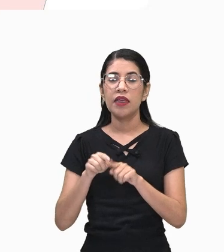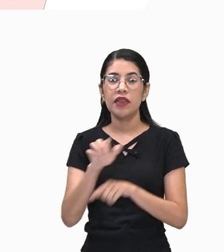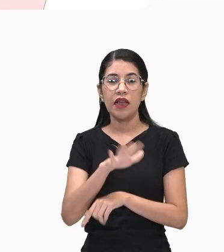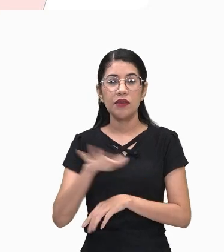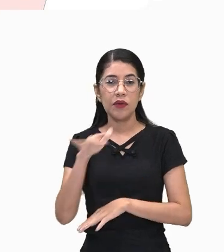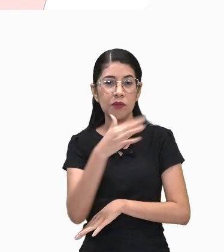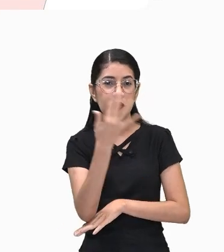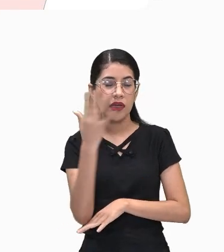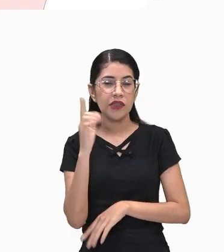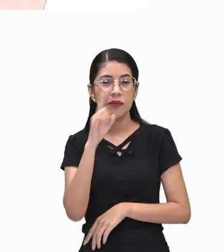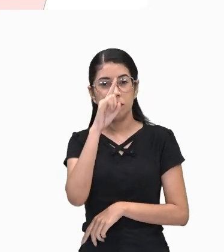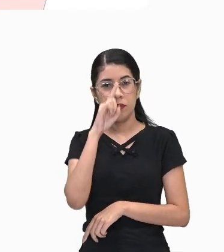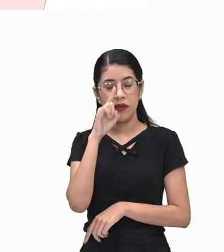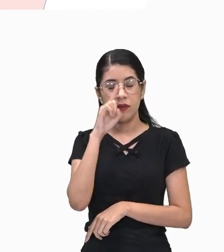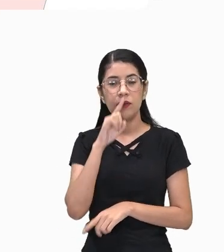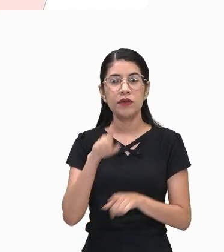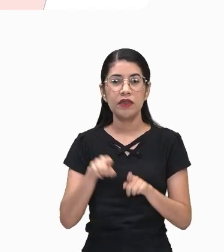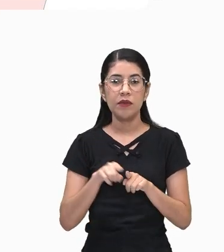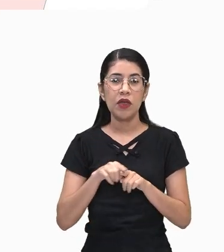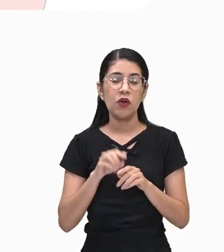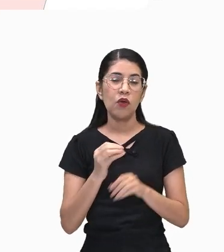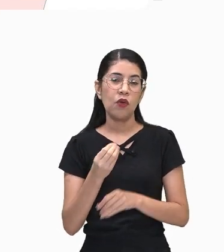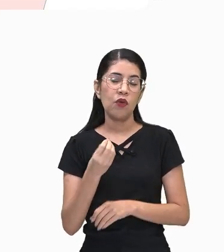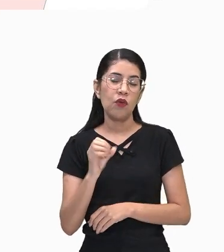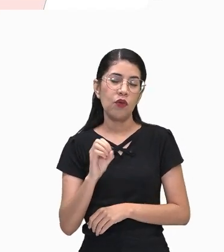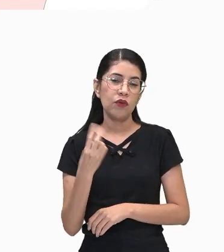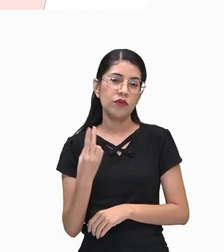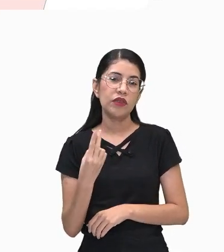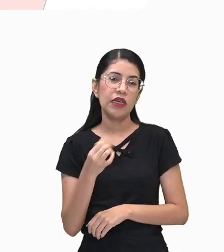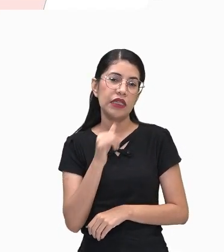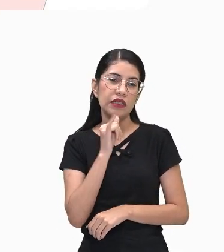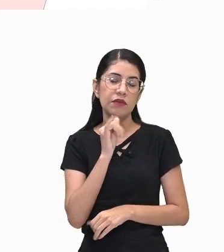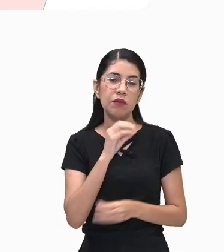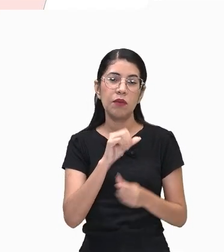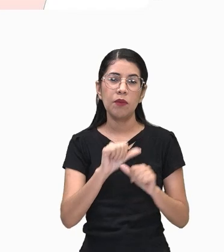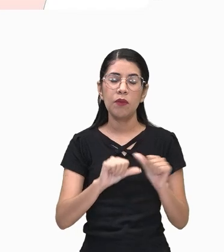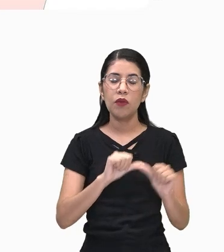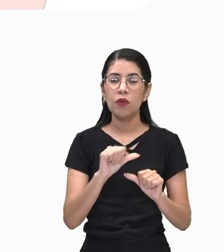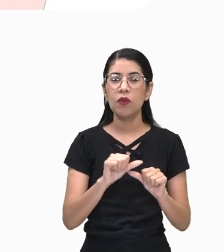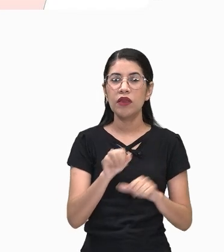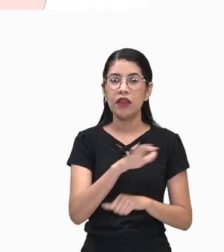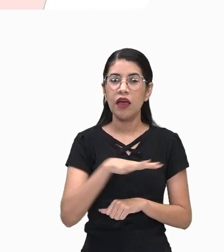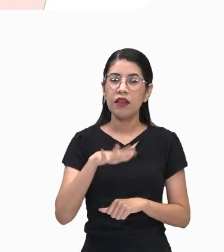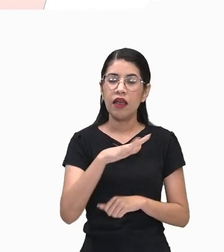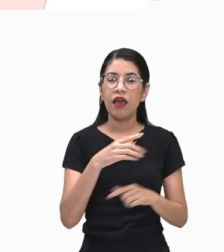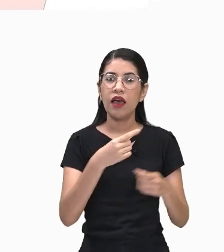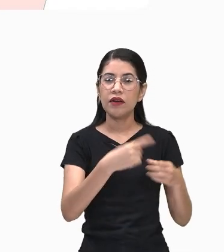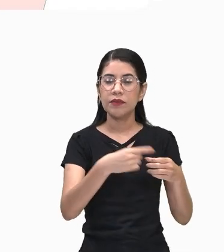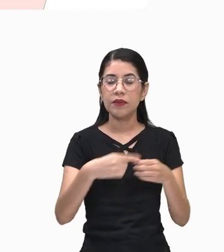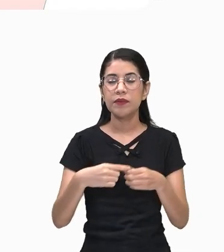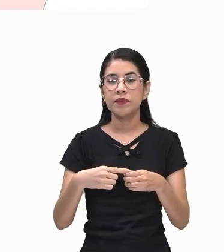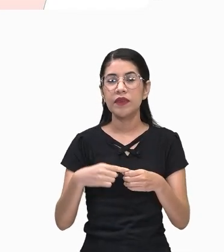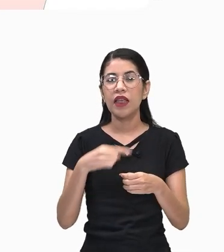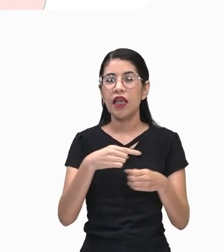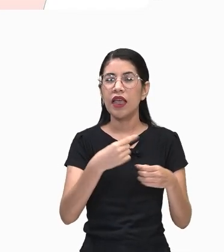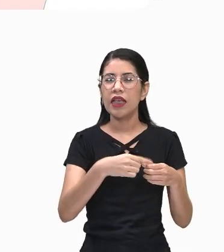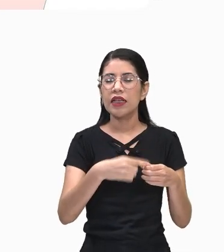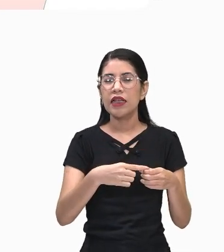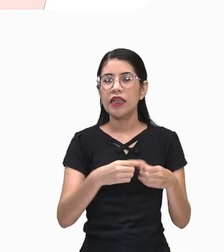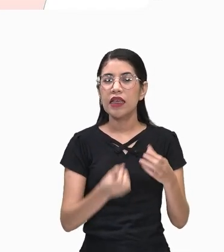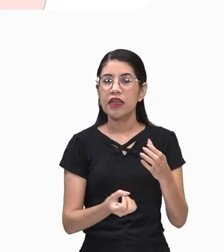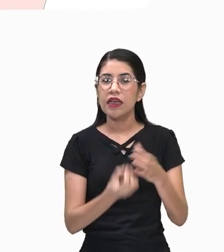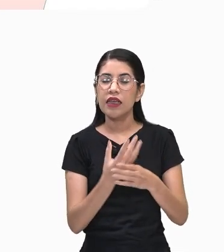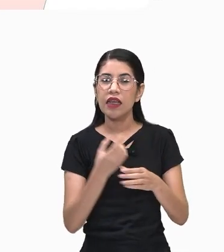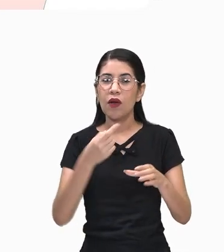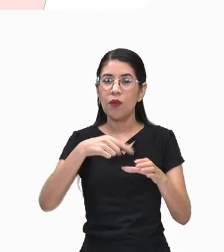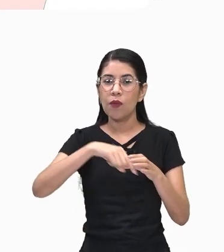mudam muito a região, né? Por exemplo, quando aquele município ele implanta ali um gasoduto,